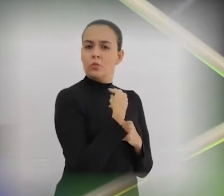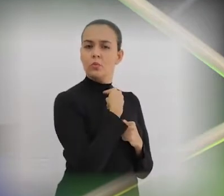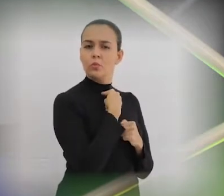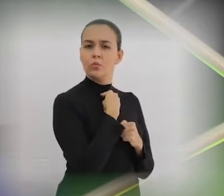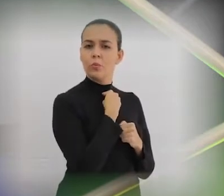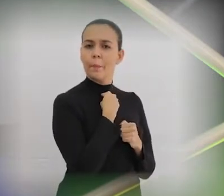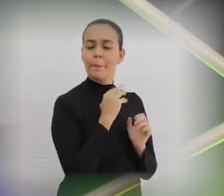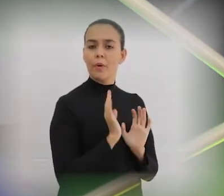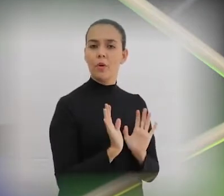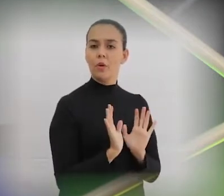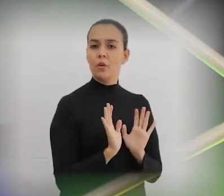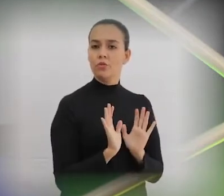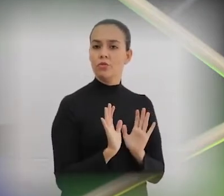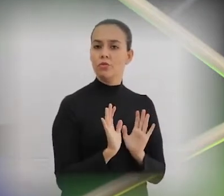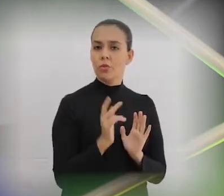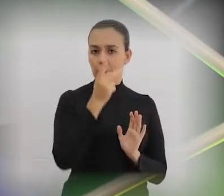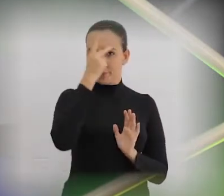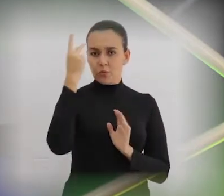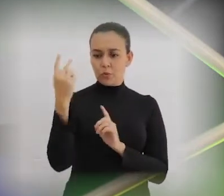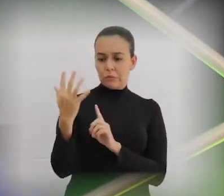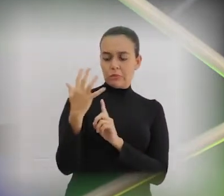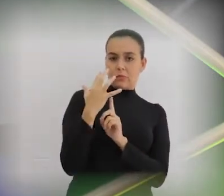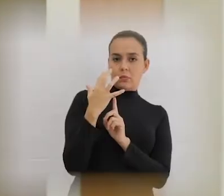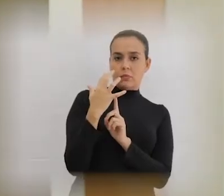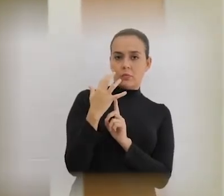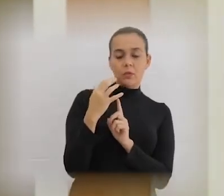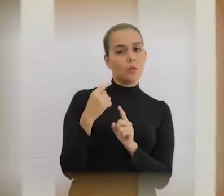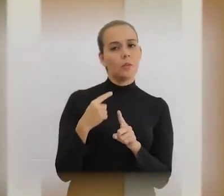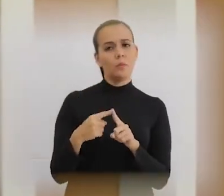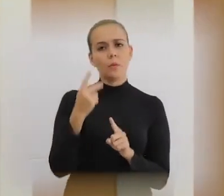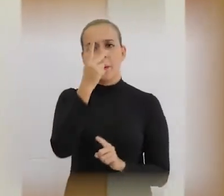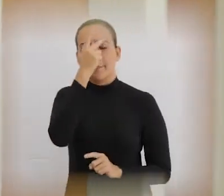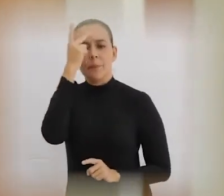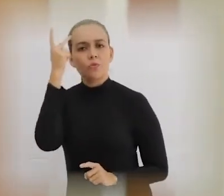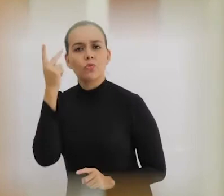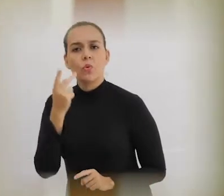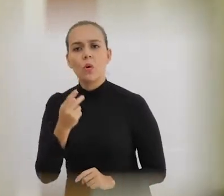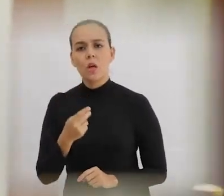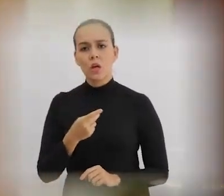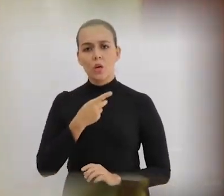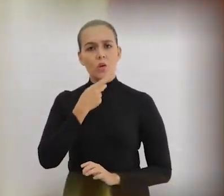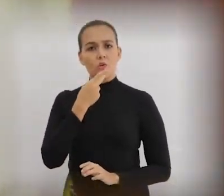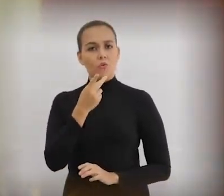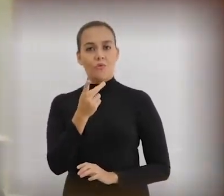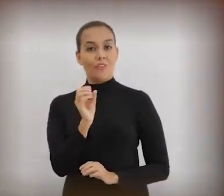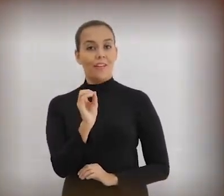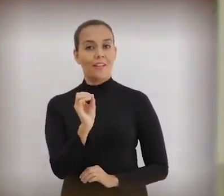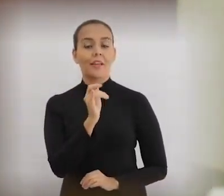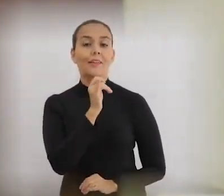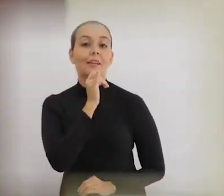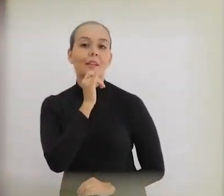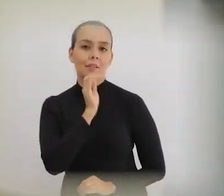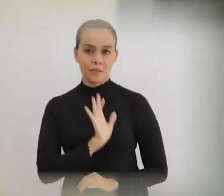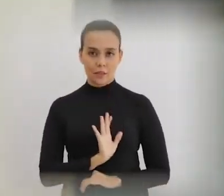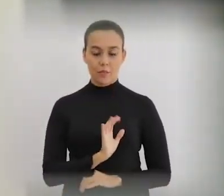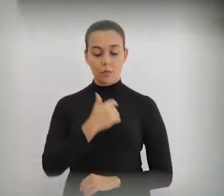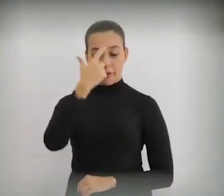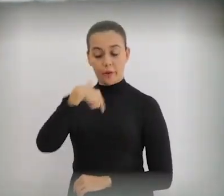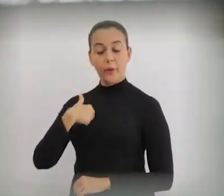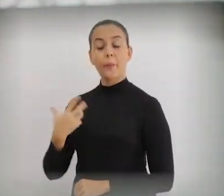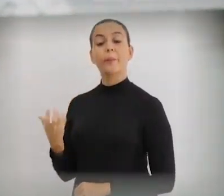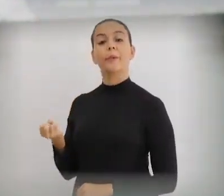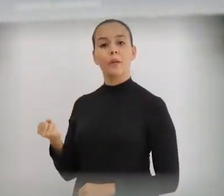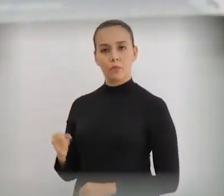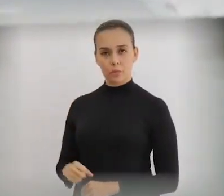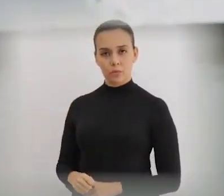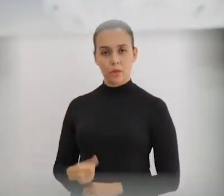interpelado exclusivamente isso, porque ninguém diz quando uma pessoa se autodeclara branca, qualquer que seja,